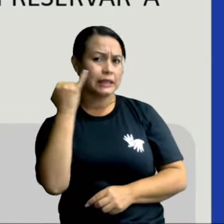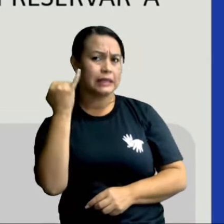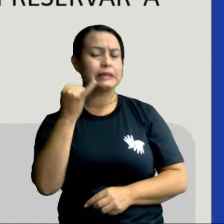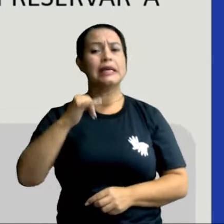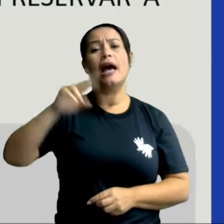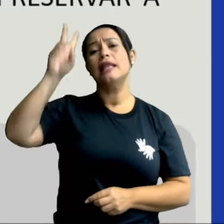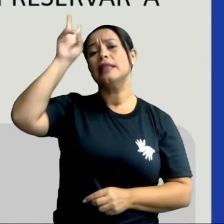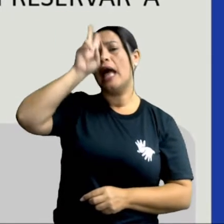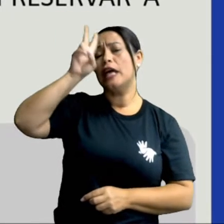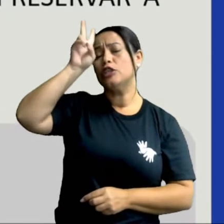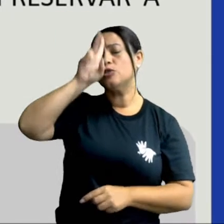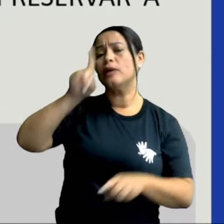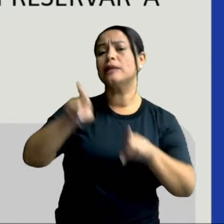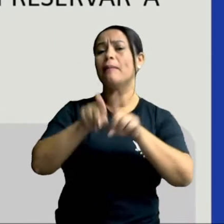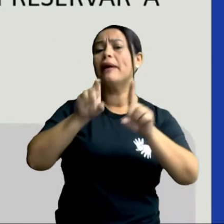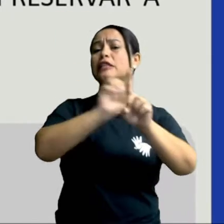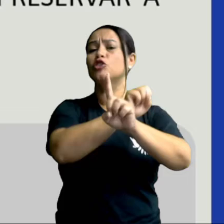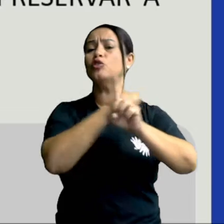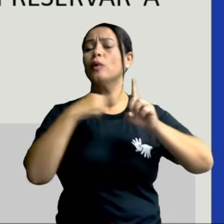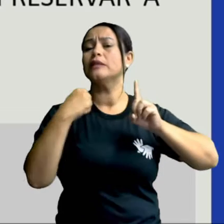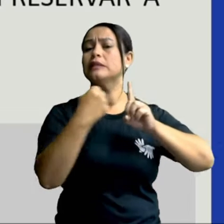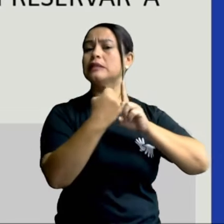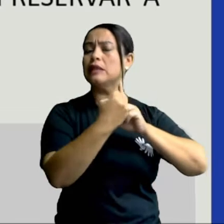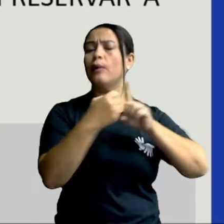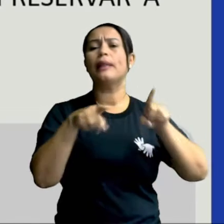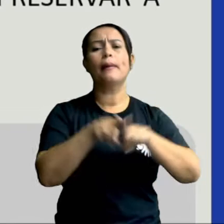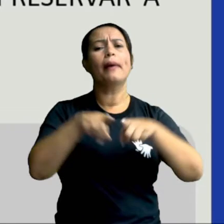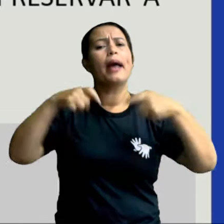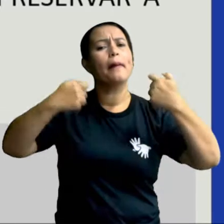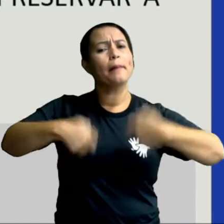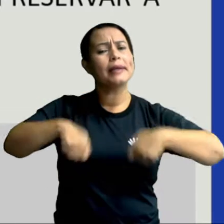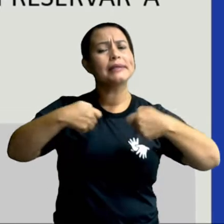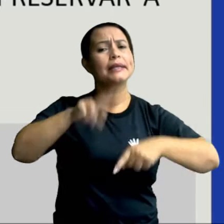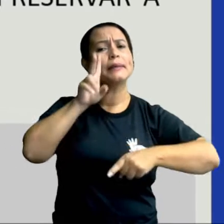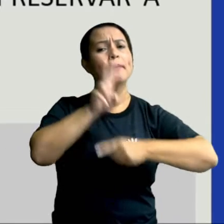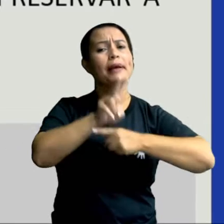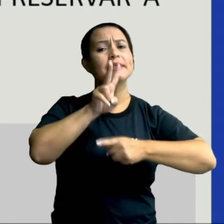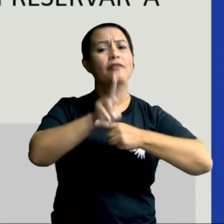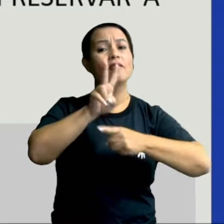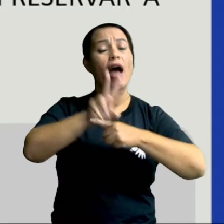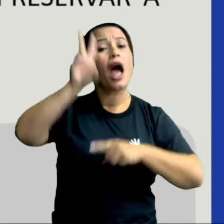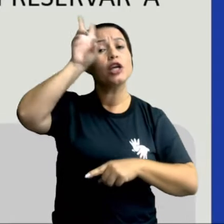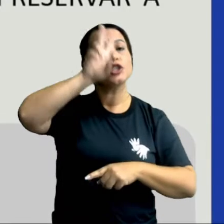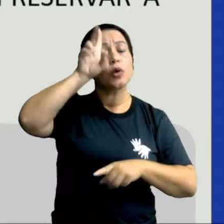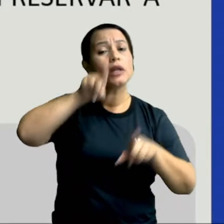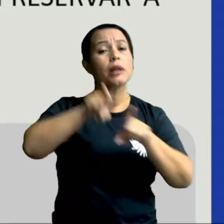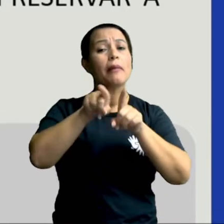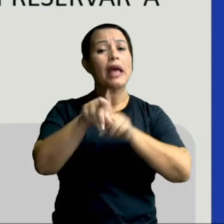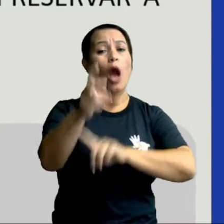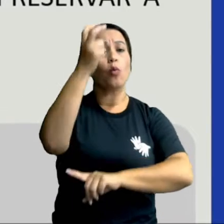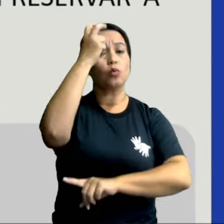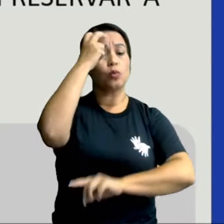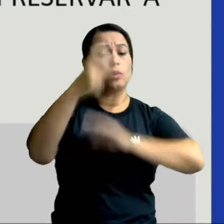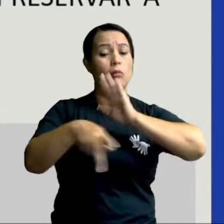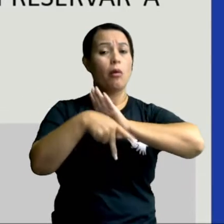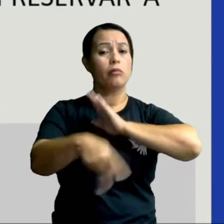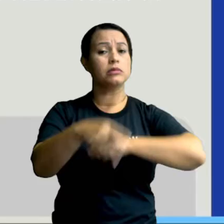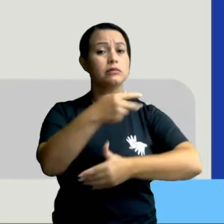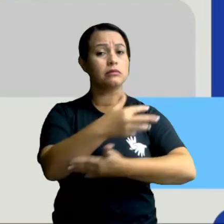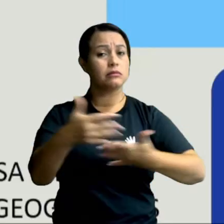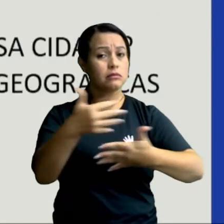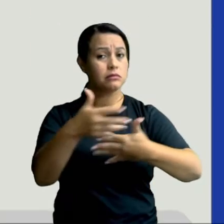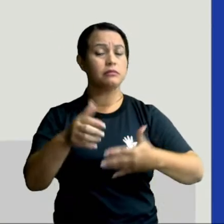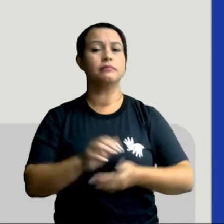histórico, social e a necessidade de preservar a história e a cultura da nossa cidade.